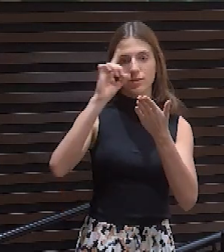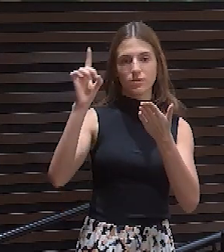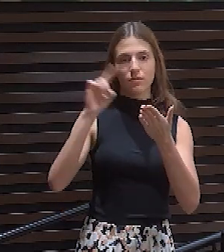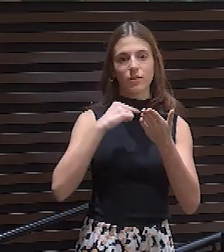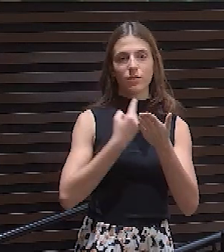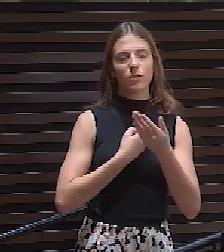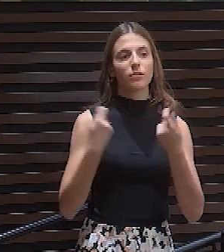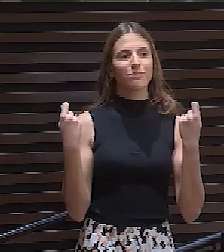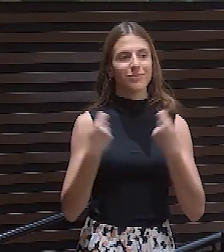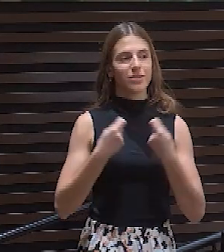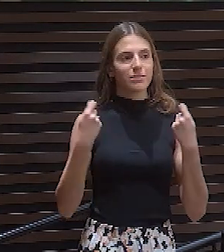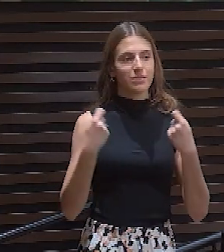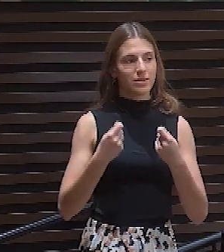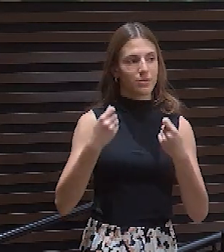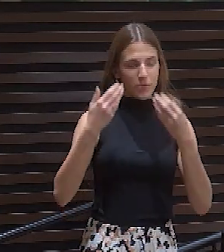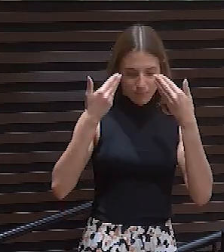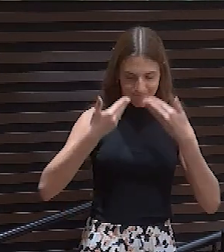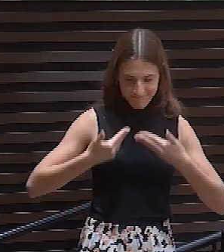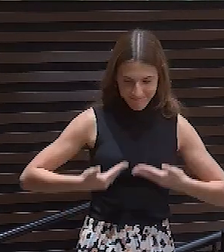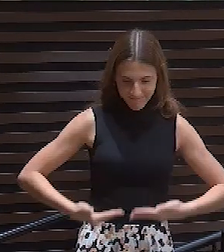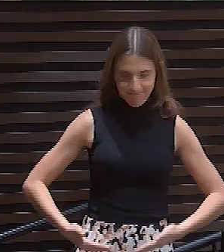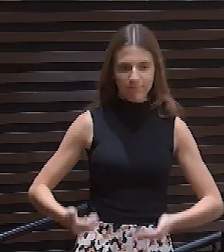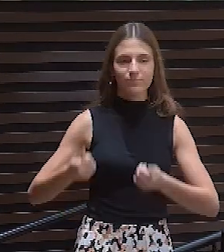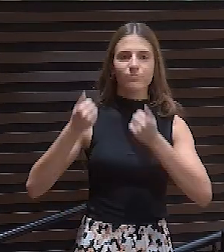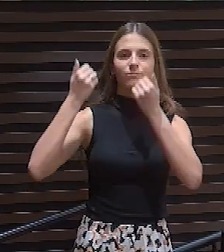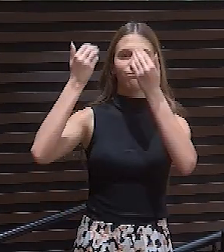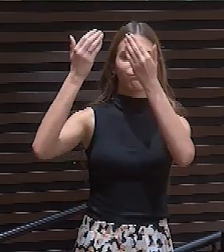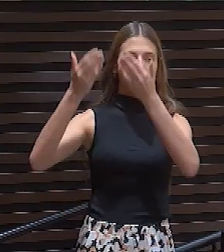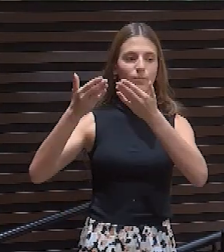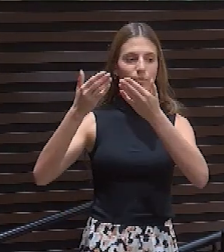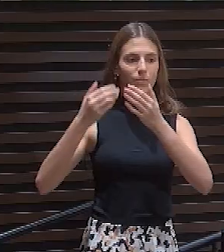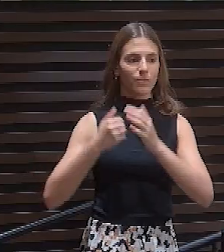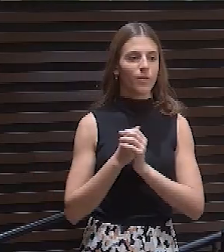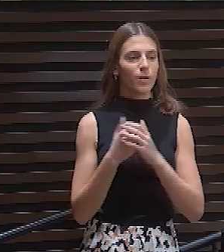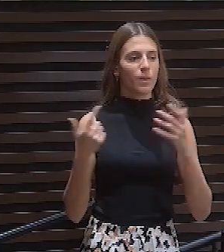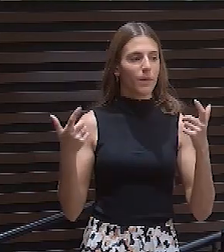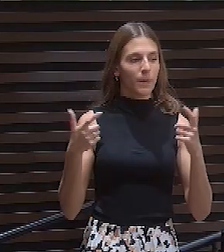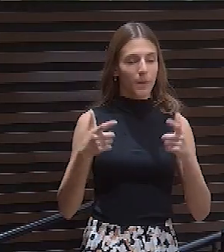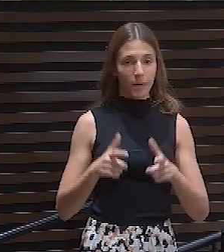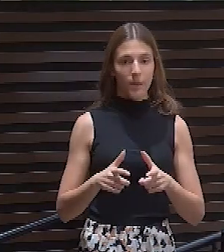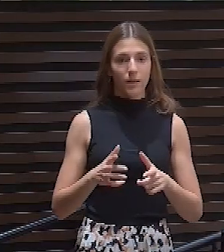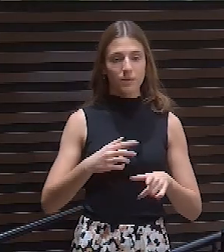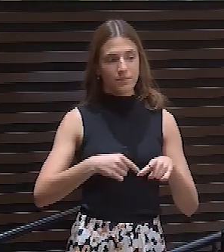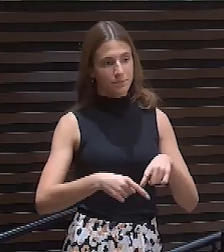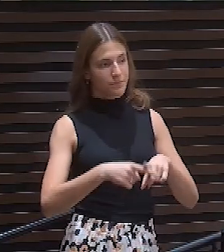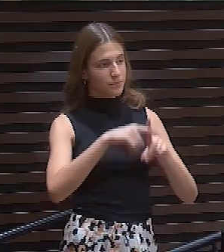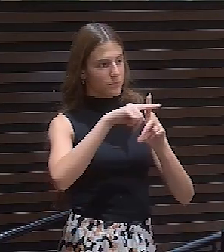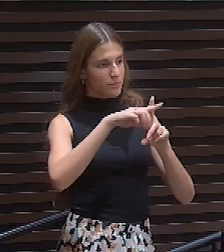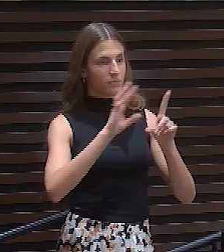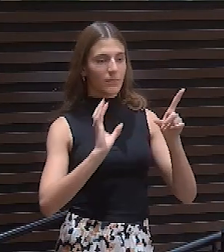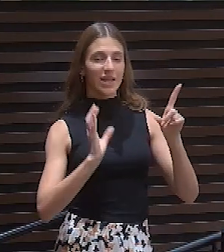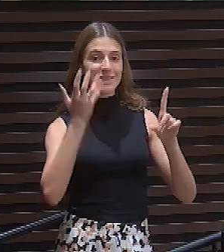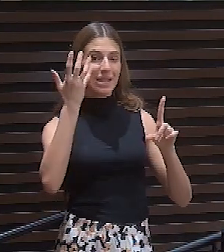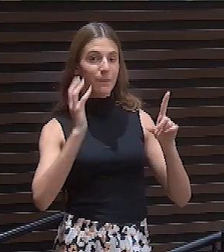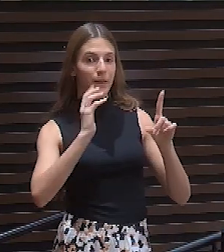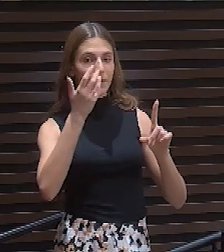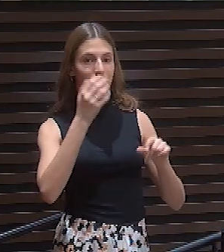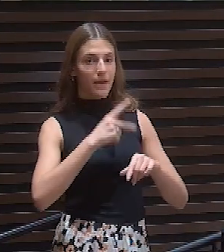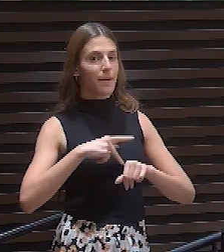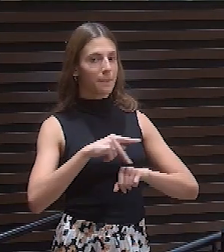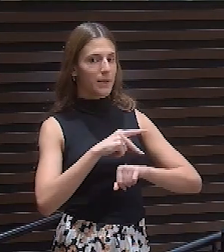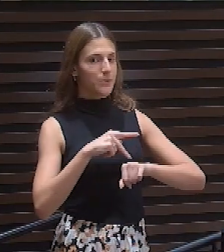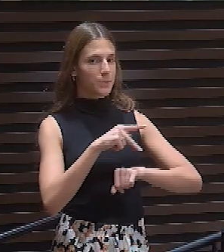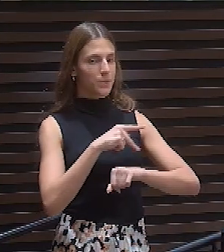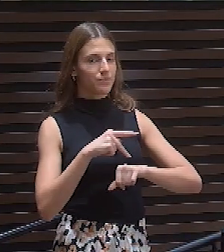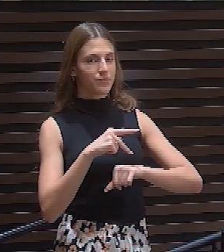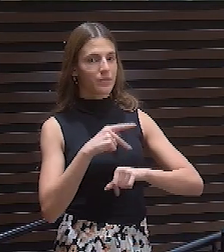precisamos nos entregar totalmente. E é o lugar onde a cruz é celebrada, a Páscoa,